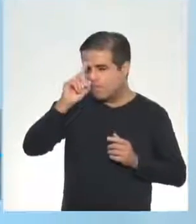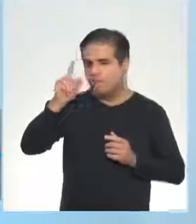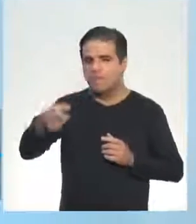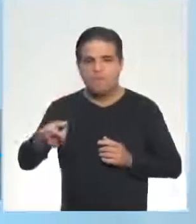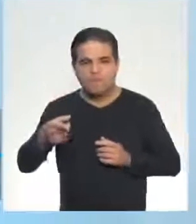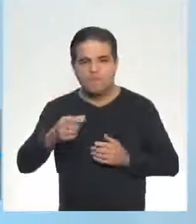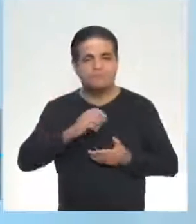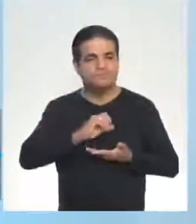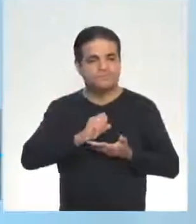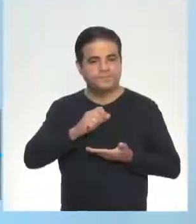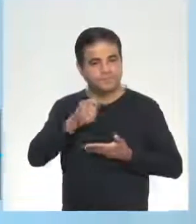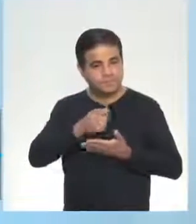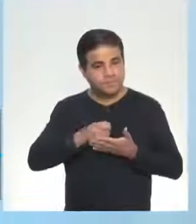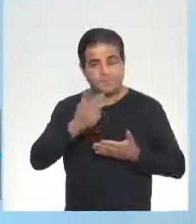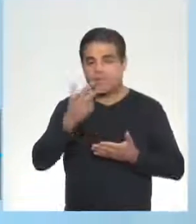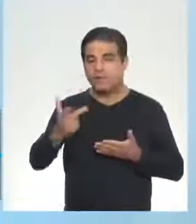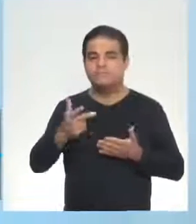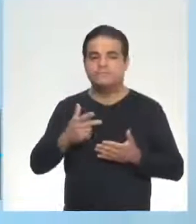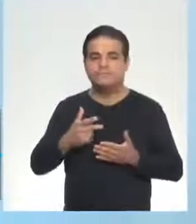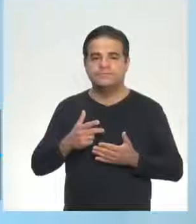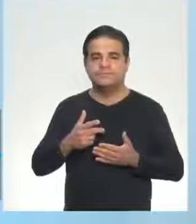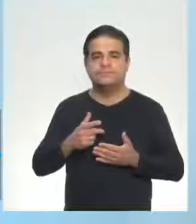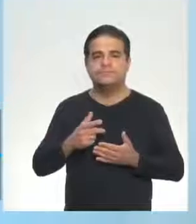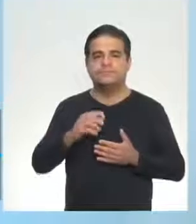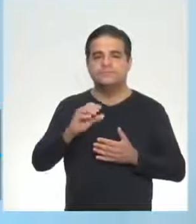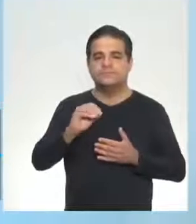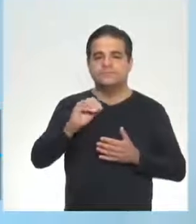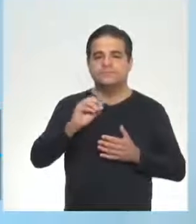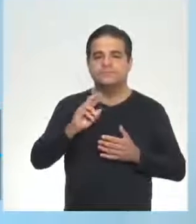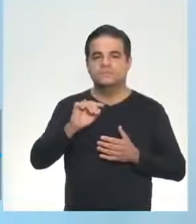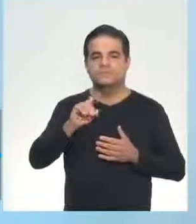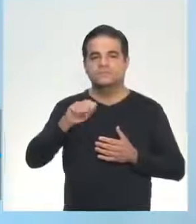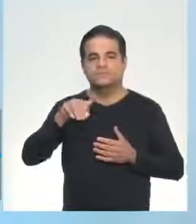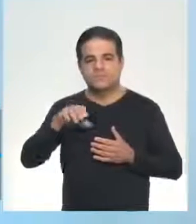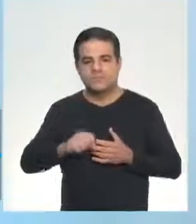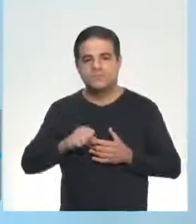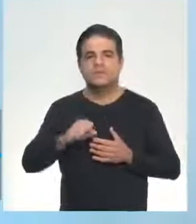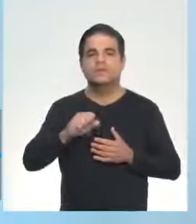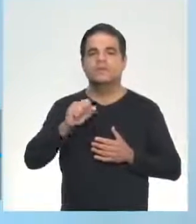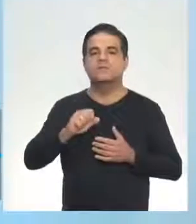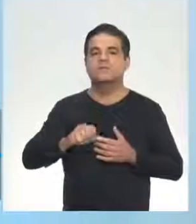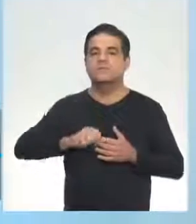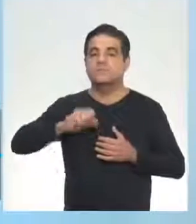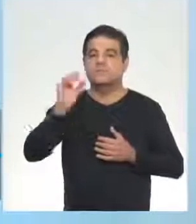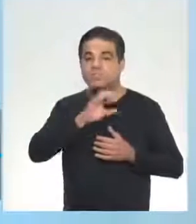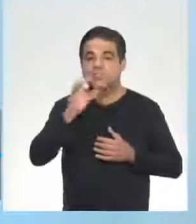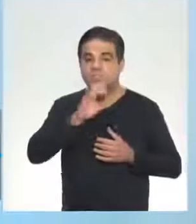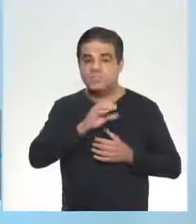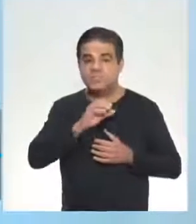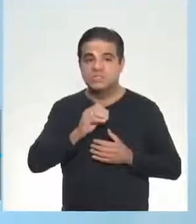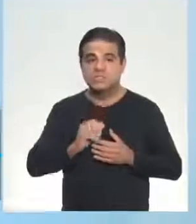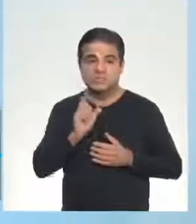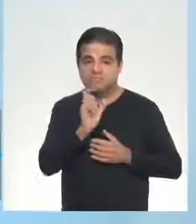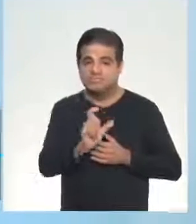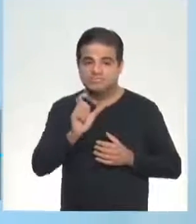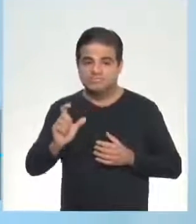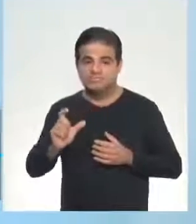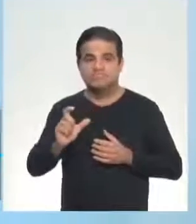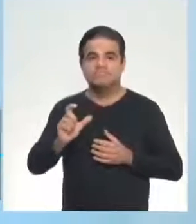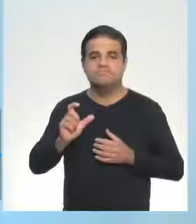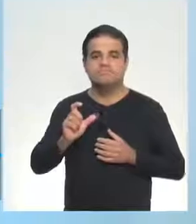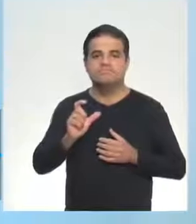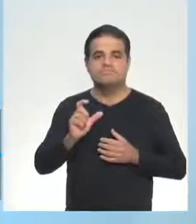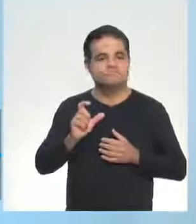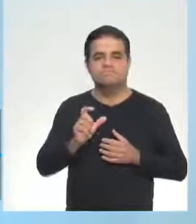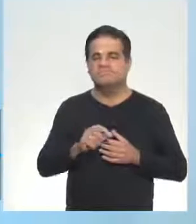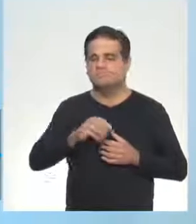tá? E fica redundante aí. Ordenamos com urgência, né? Então, fica intensificando muito aí essa pressa,